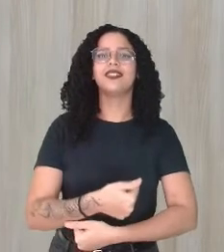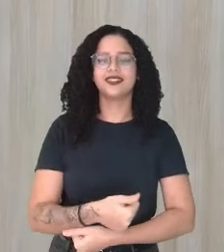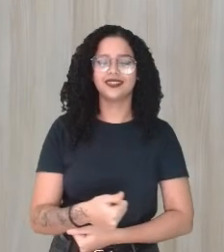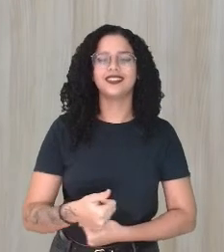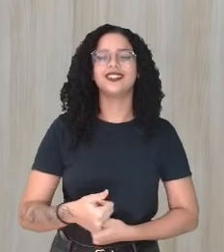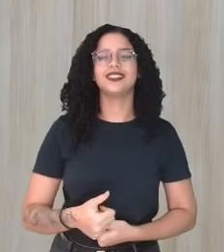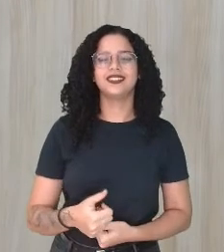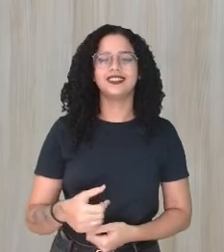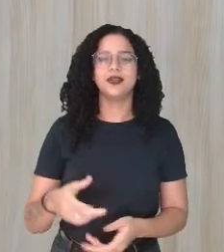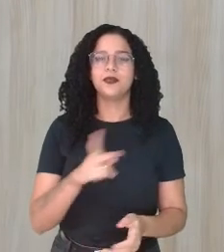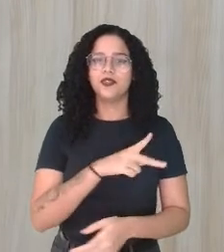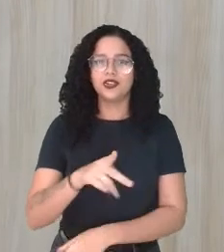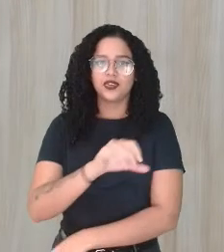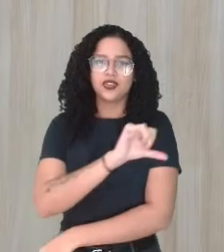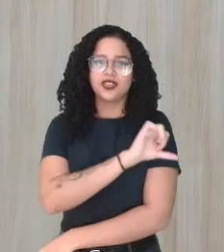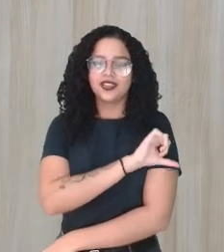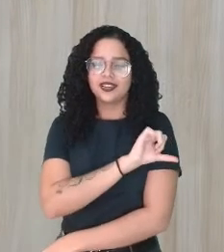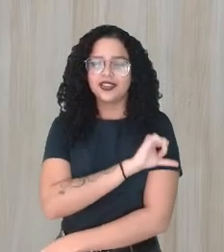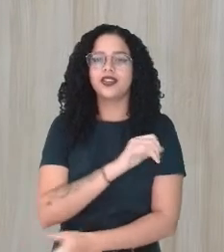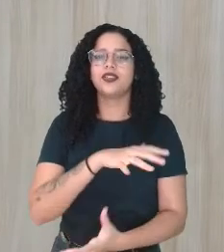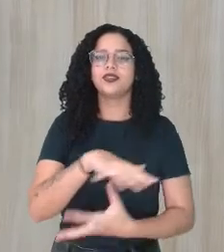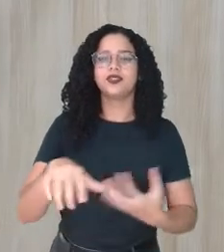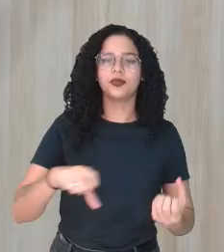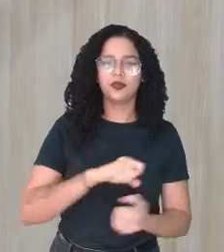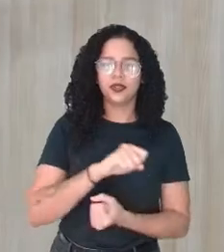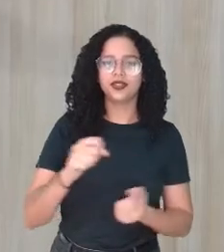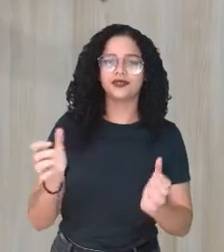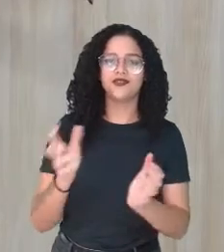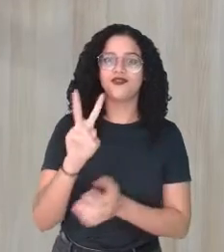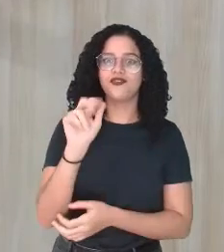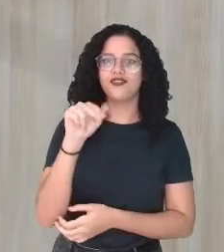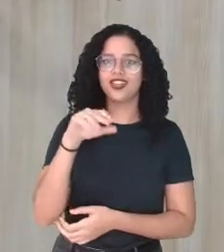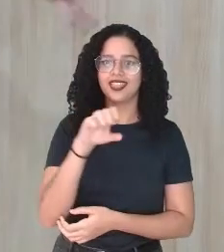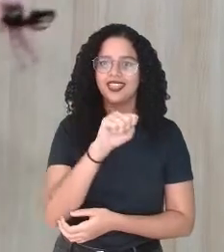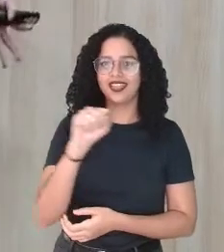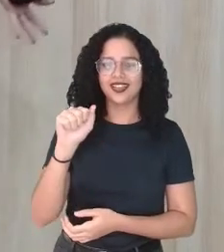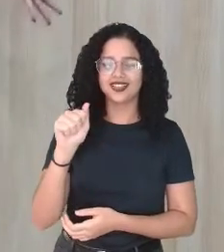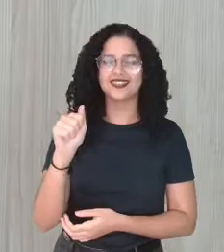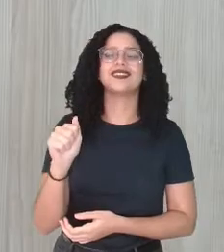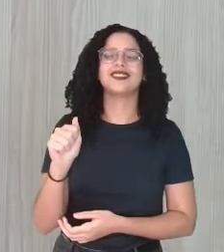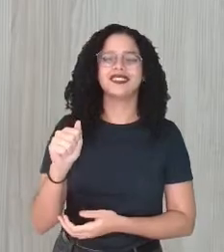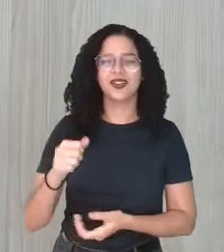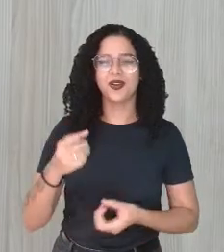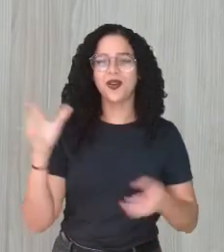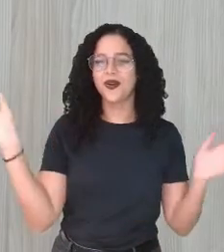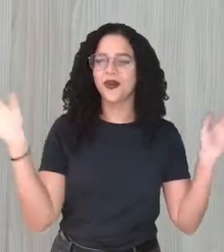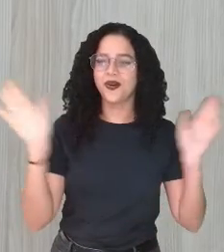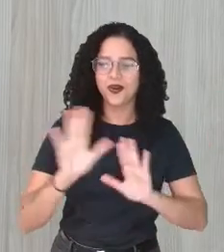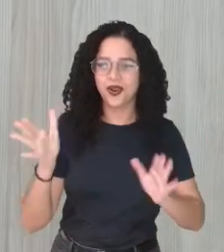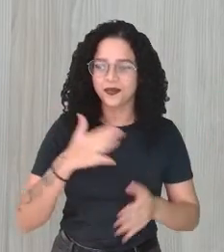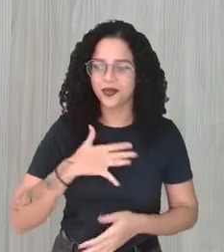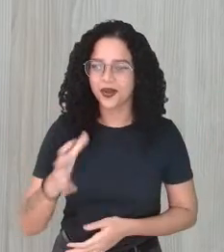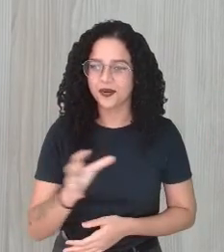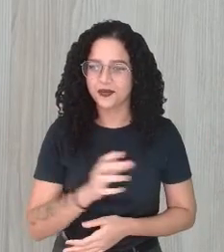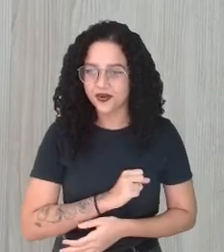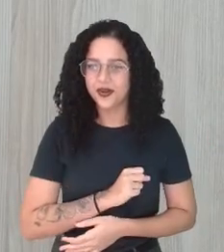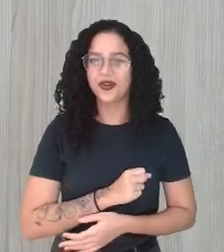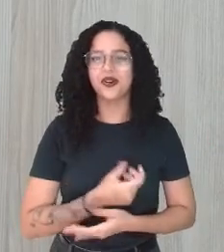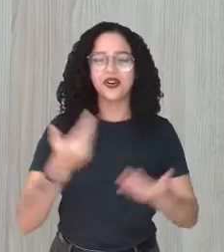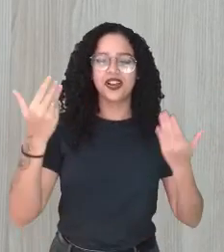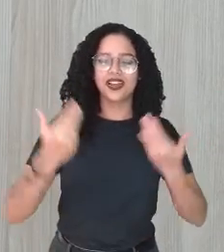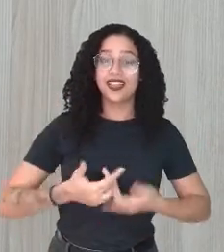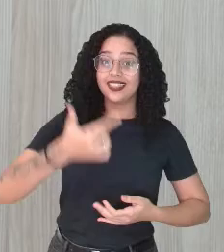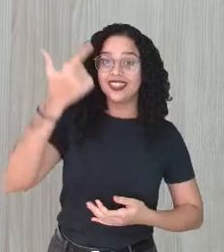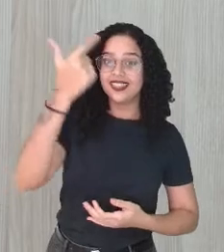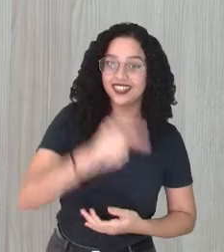nossa professora do nono ano de sustentabilidade, Vanessa Araújo. Olá, meus amores. Olha eu aqui